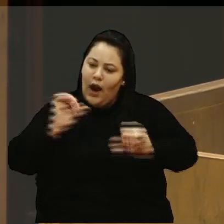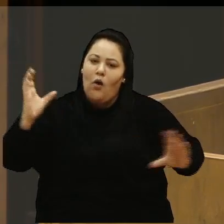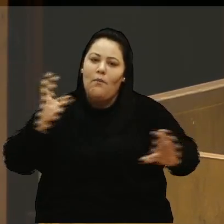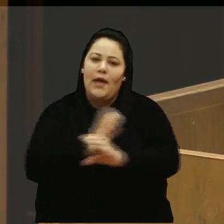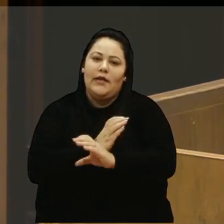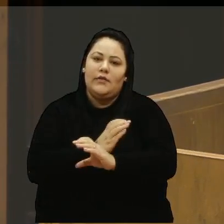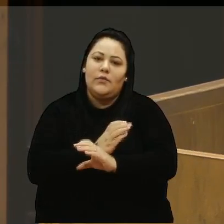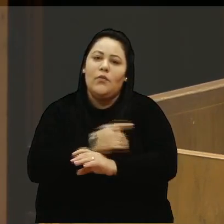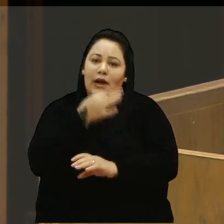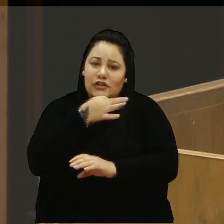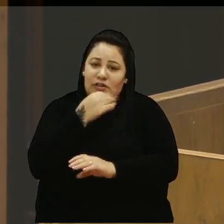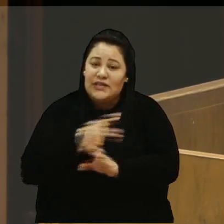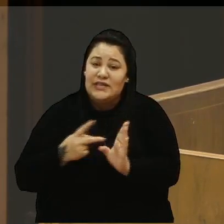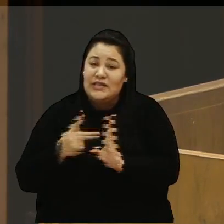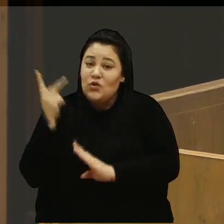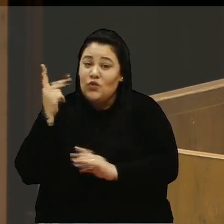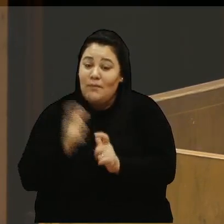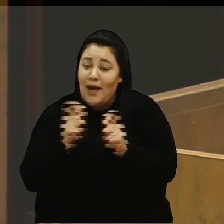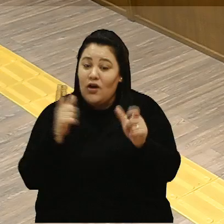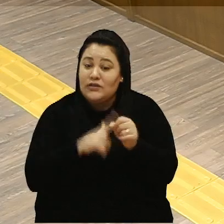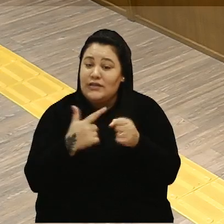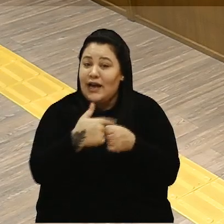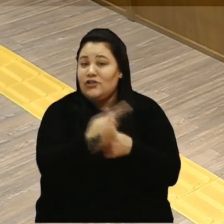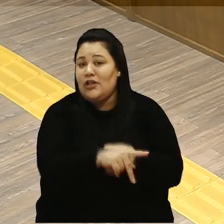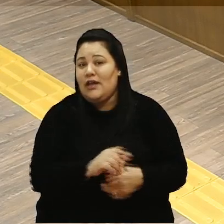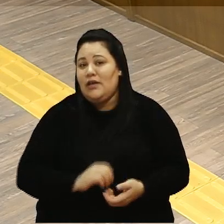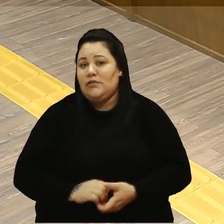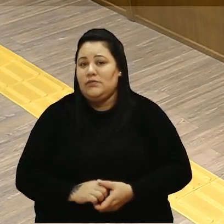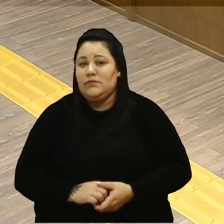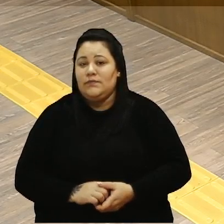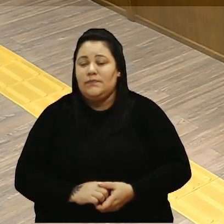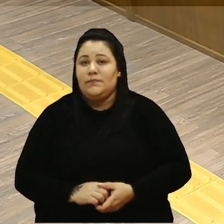maior cidade do estado. Obrigado. Obrigado. Com a palavra, vereador...